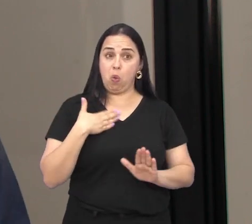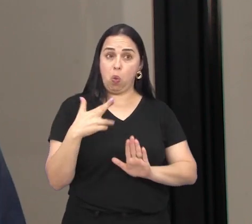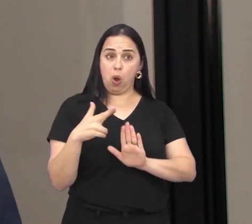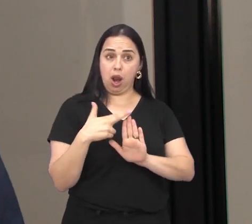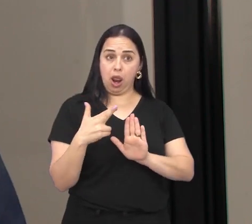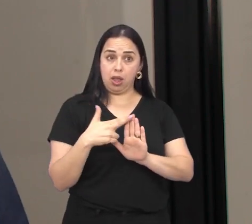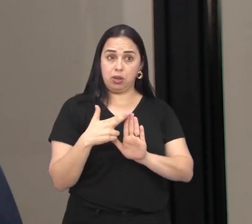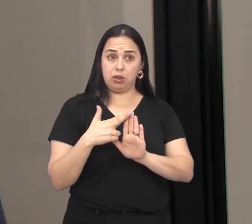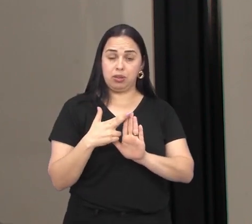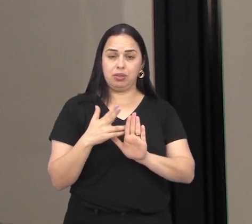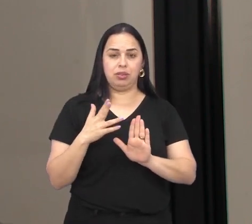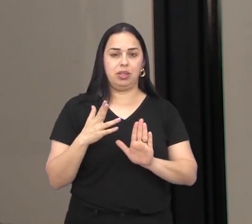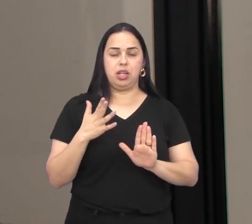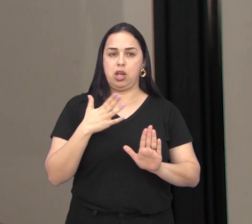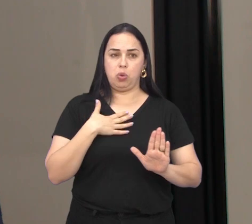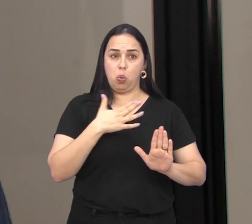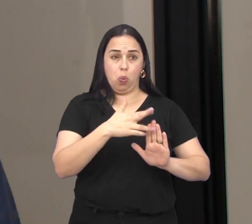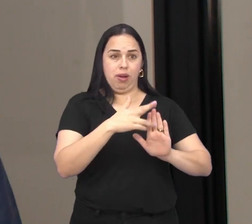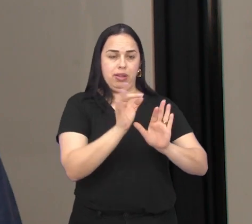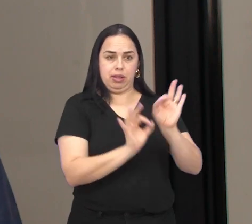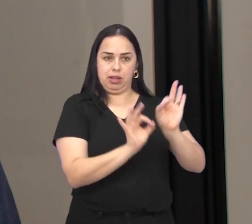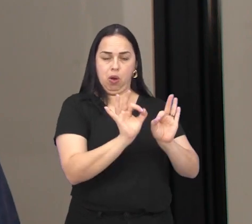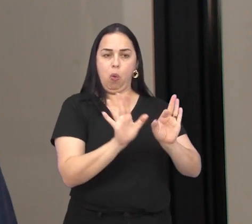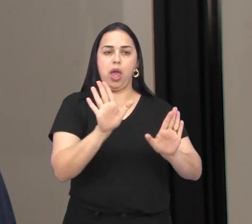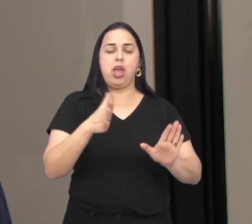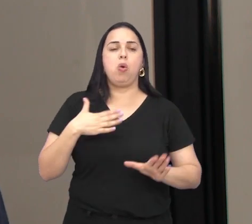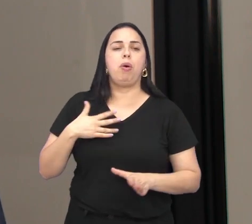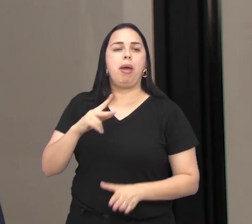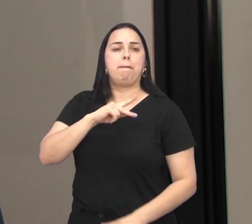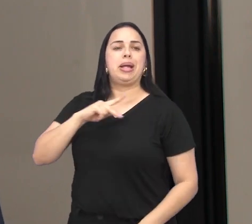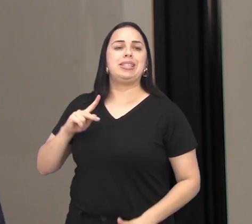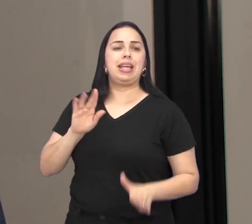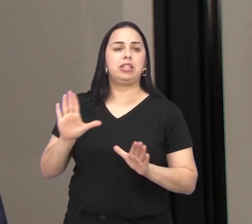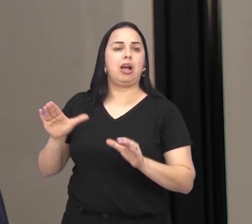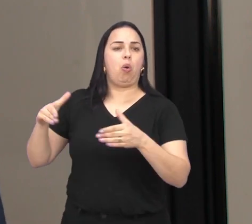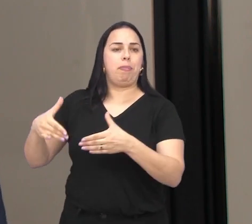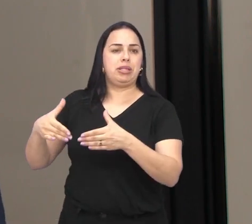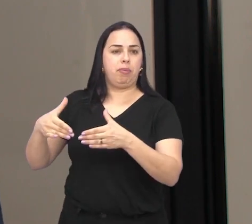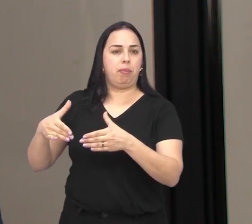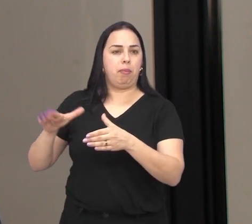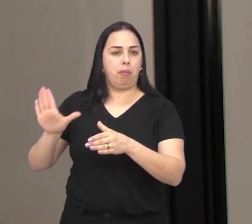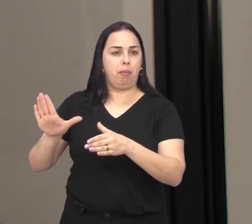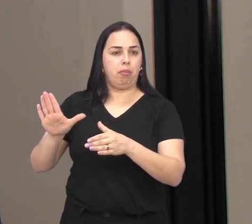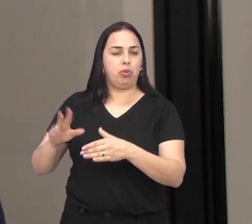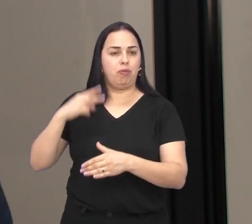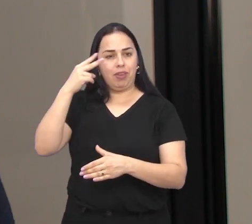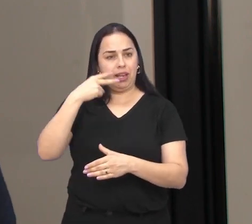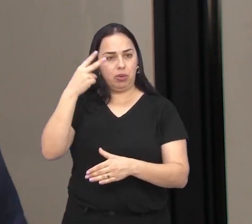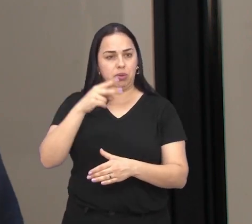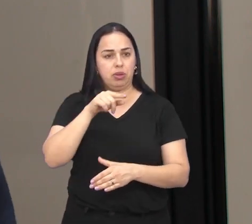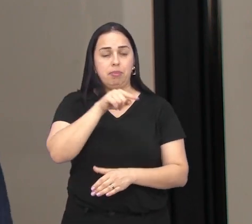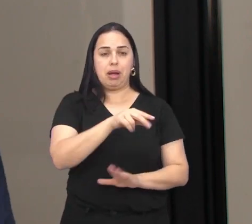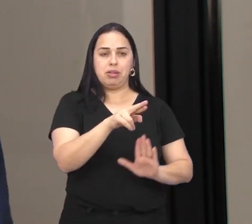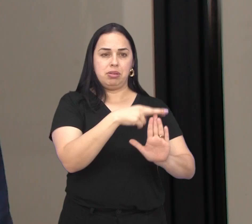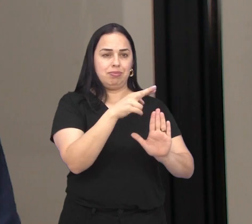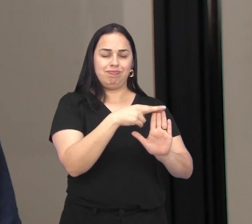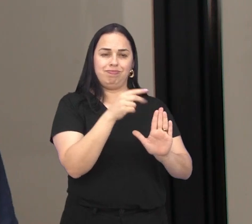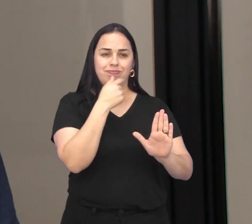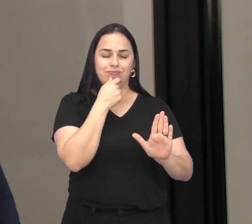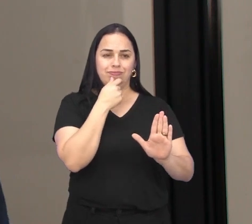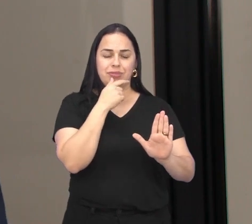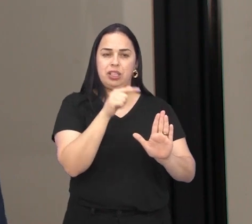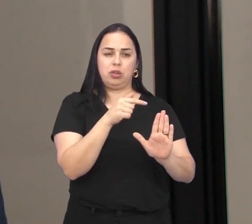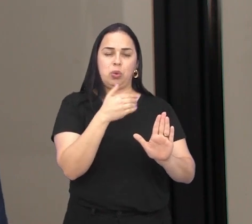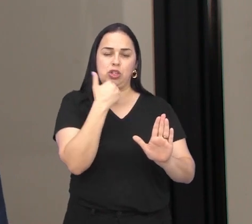relatório, que foi em um apartado, eu não era o relator, eu era o presidente da comissão, né? Mas o relator fez um relatório que